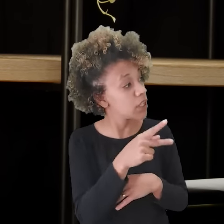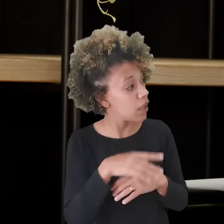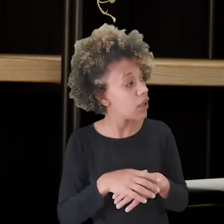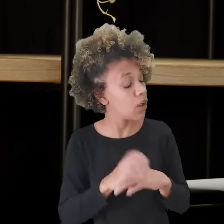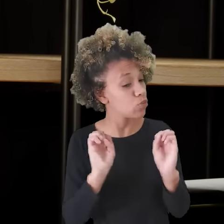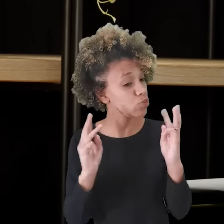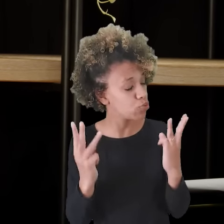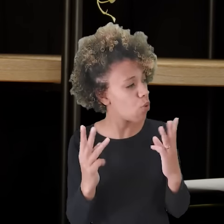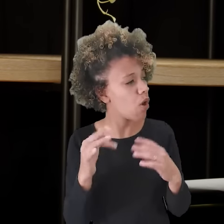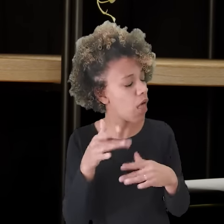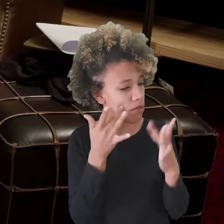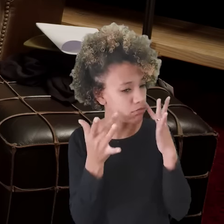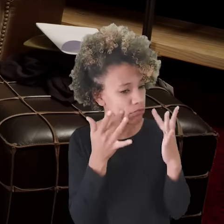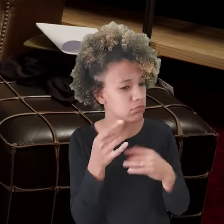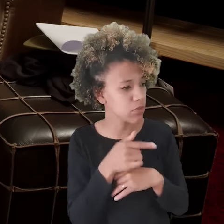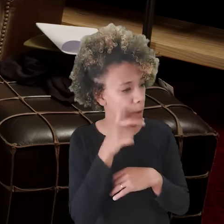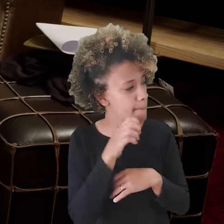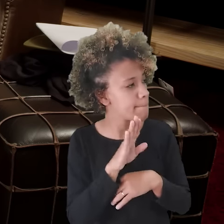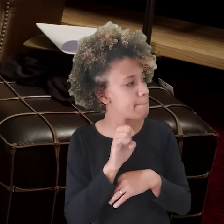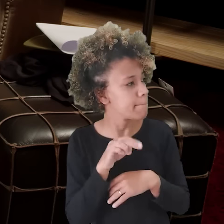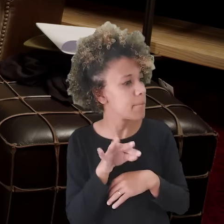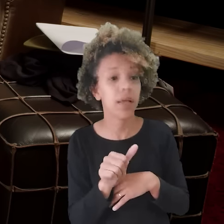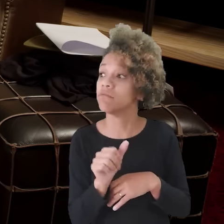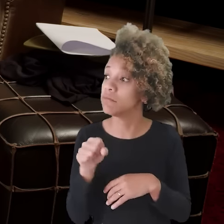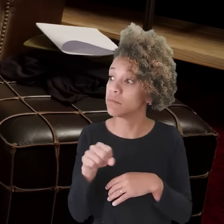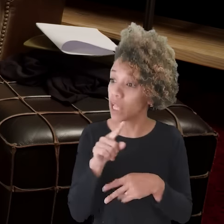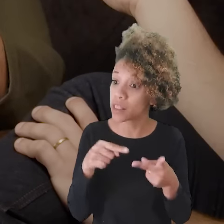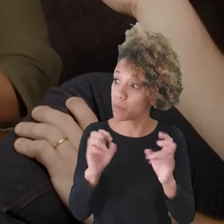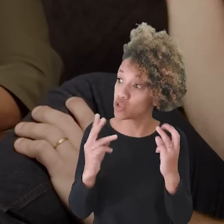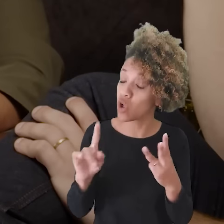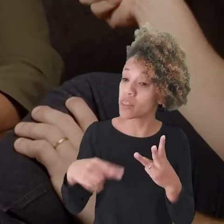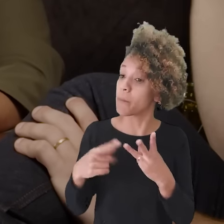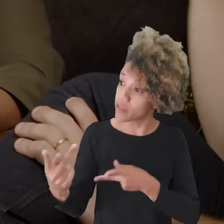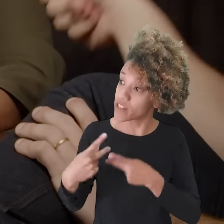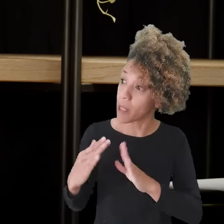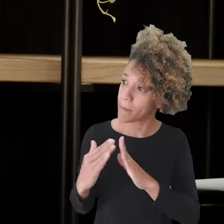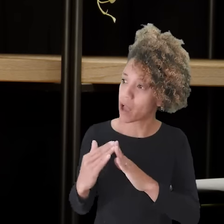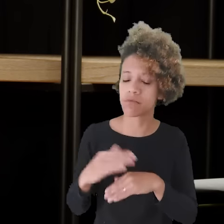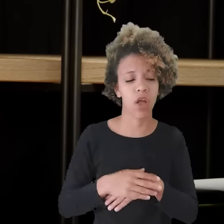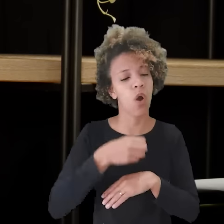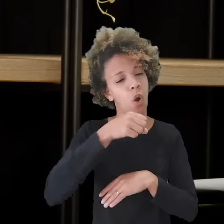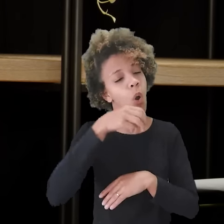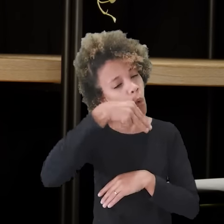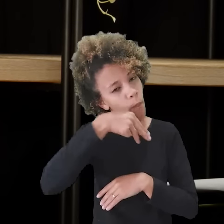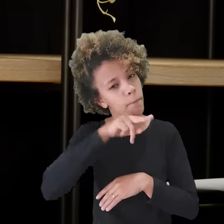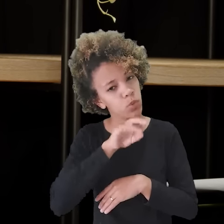vocês né vocês fazendo o Beta foi aí depois ele foi no meu sonho e depois ele foi lá em casa exatamente